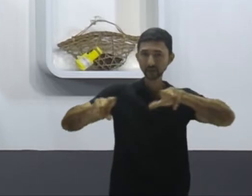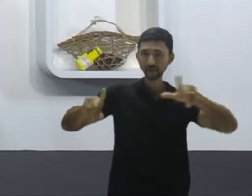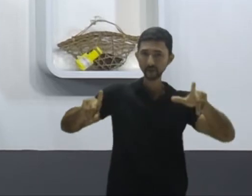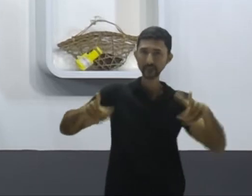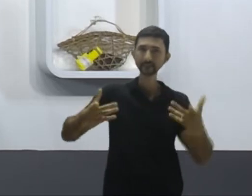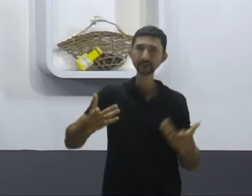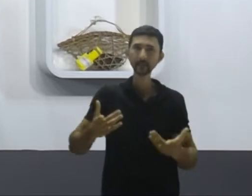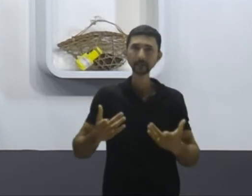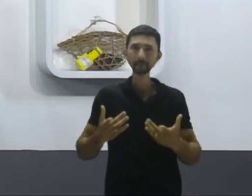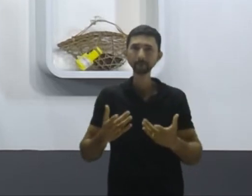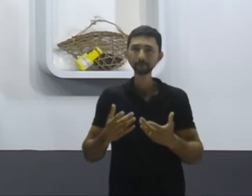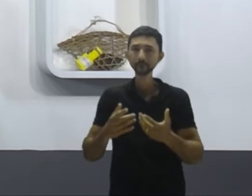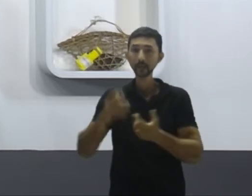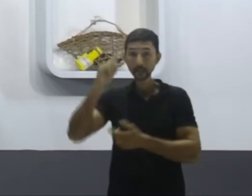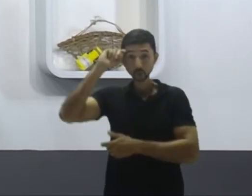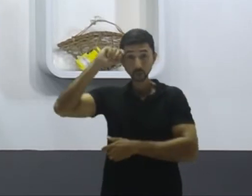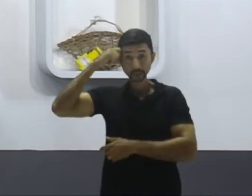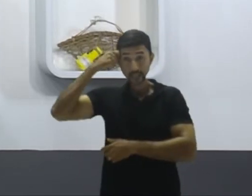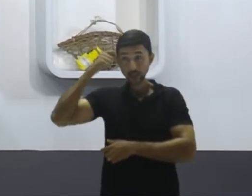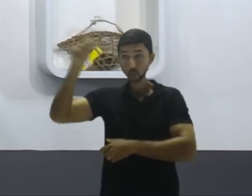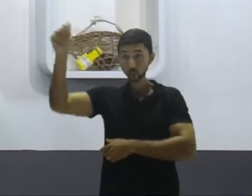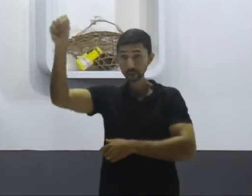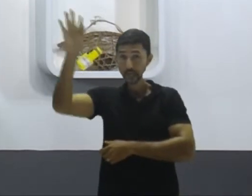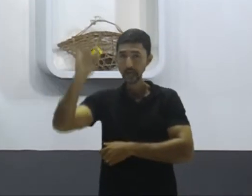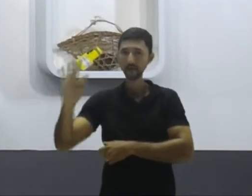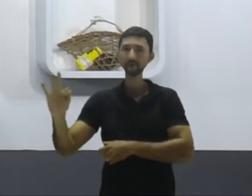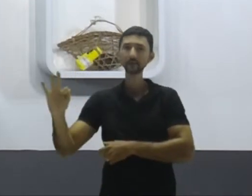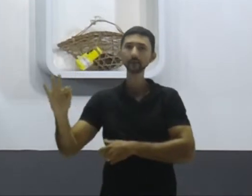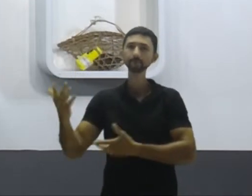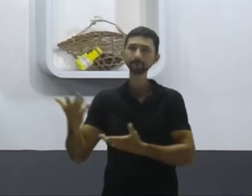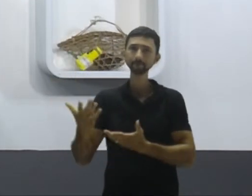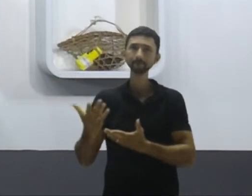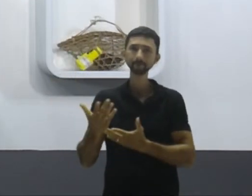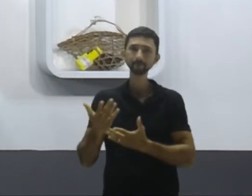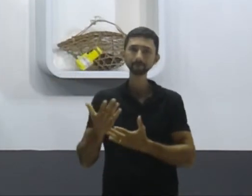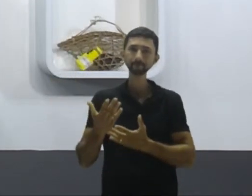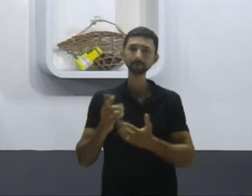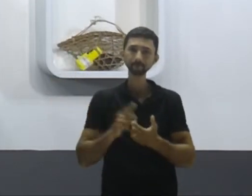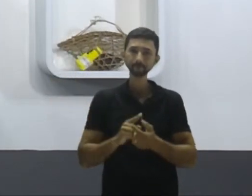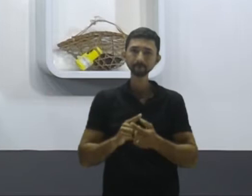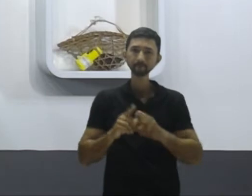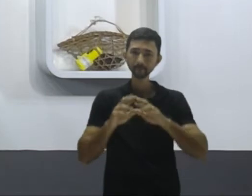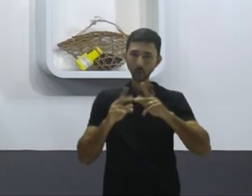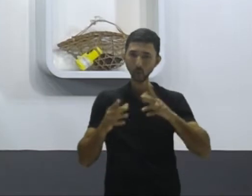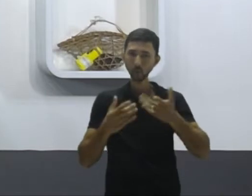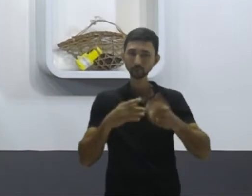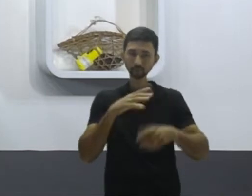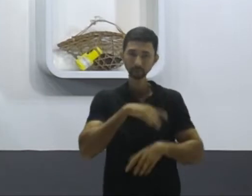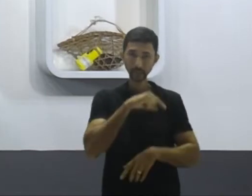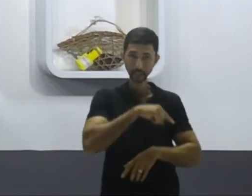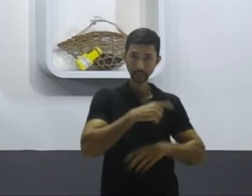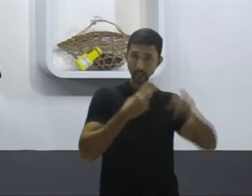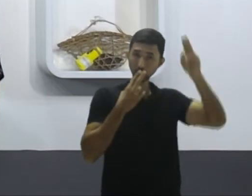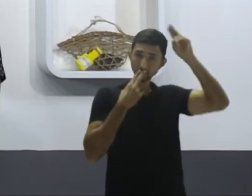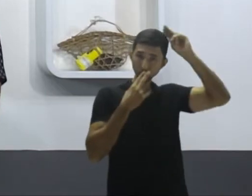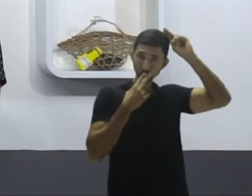diferenciá-los dos negros que chegaram da África. E essa é uma denominação dada pelos portugueses.